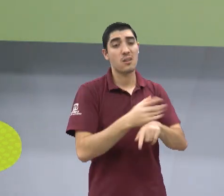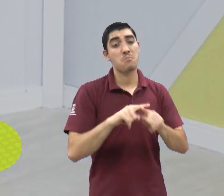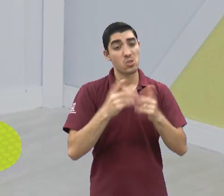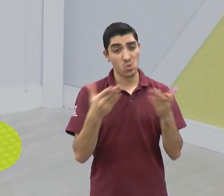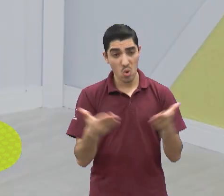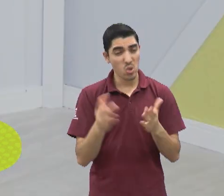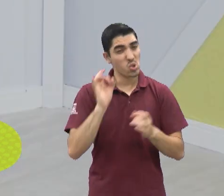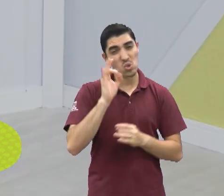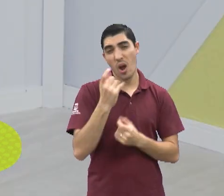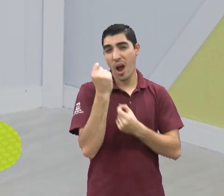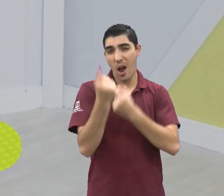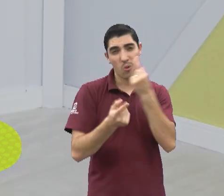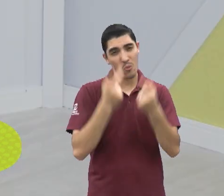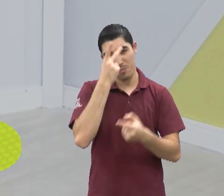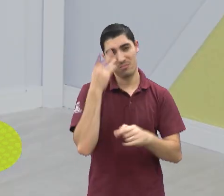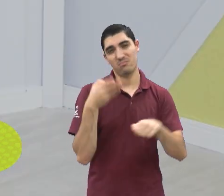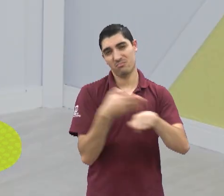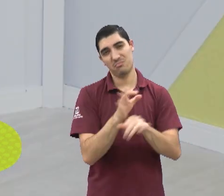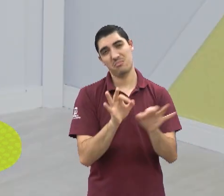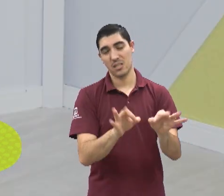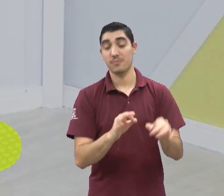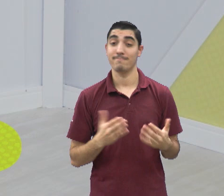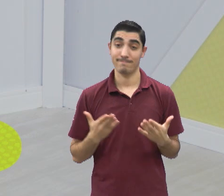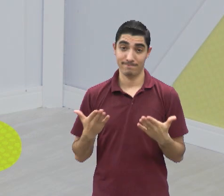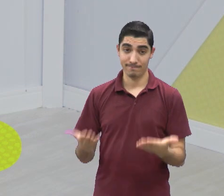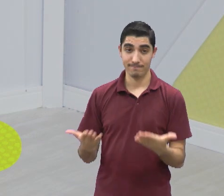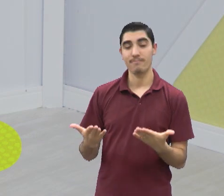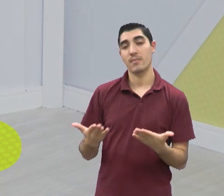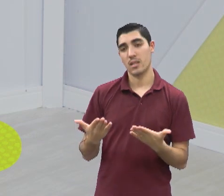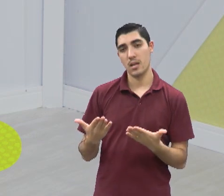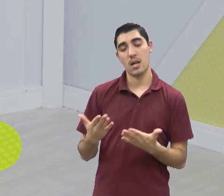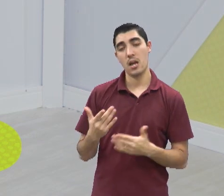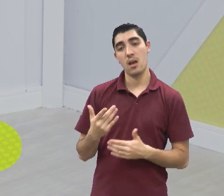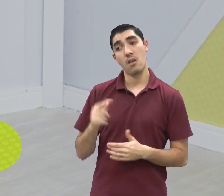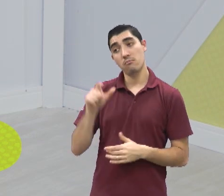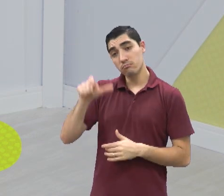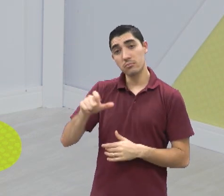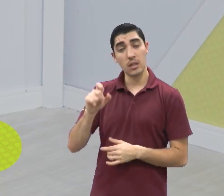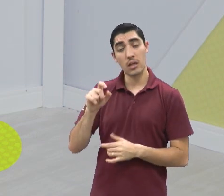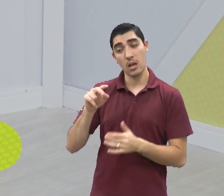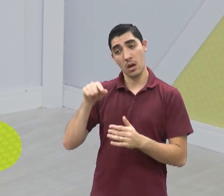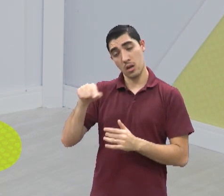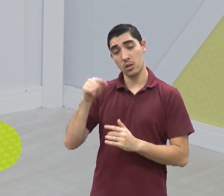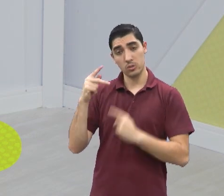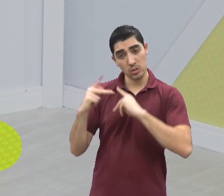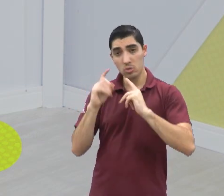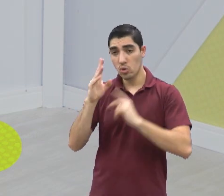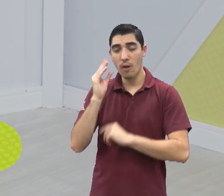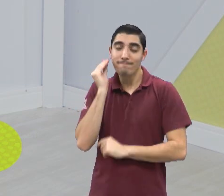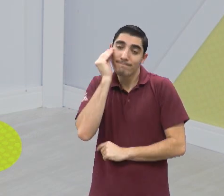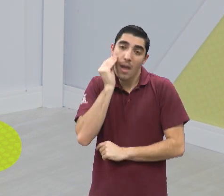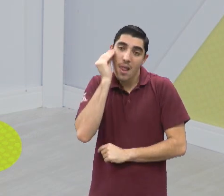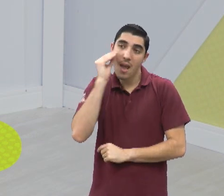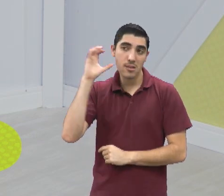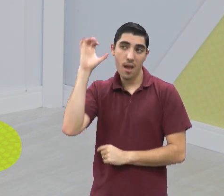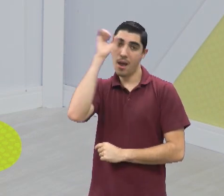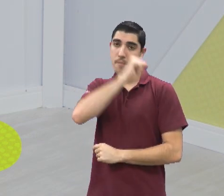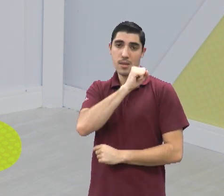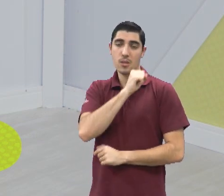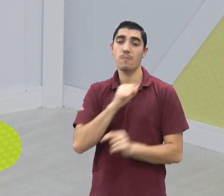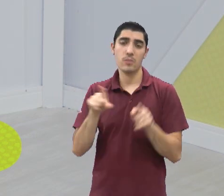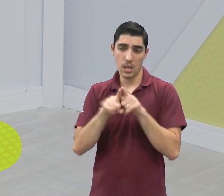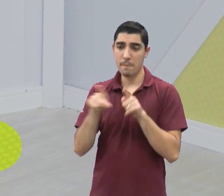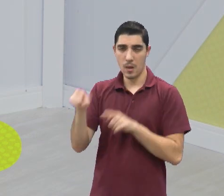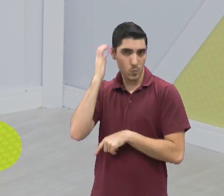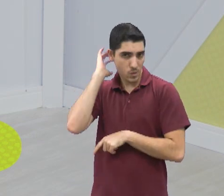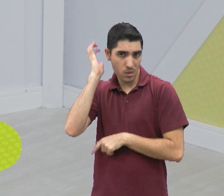torcedores. Pois é, mesmo assim, que sirva de treinamento aí para a equipe do São José, até mesmo para o Santo André. São José que tem aí a